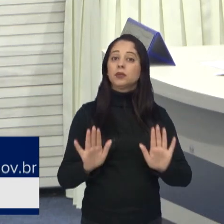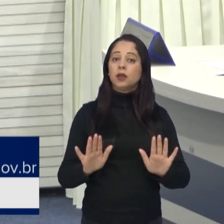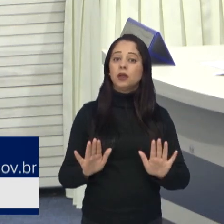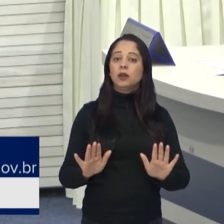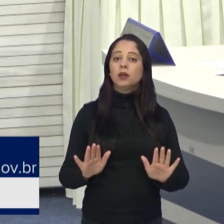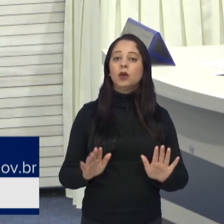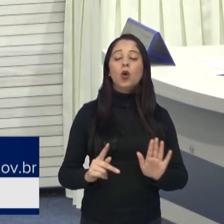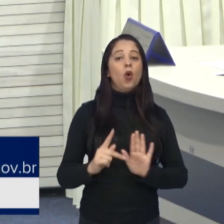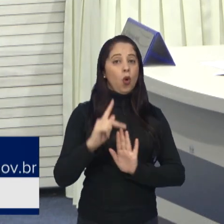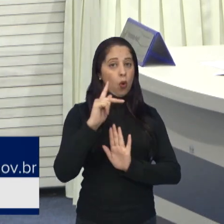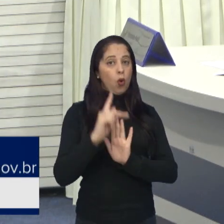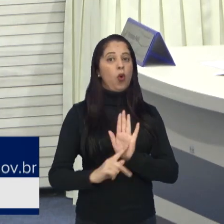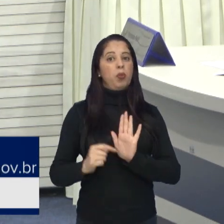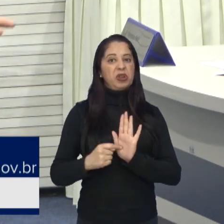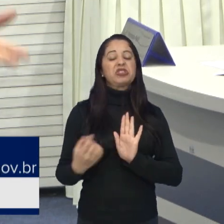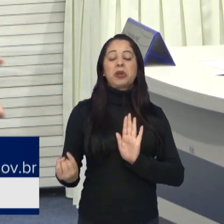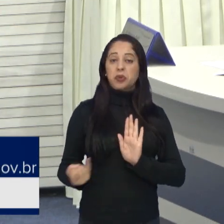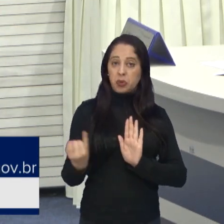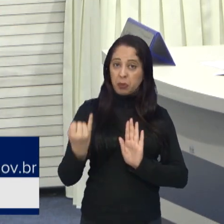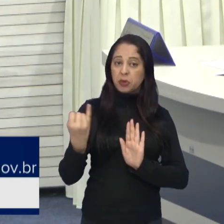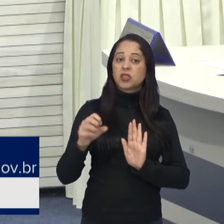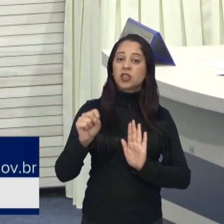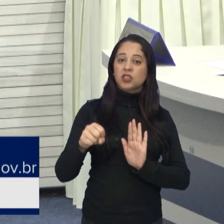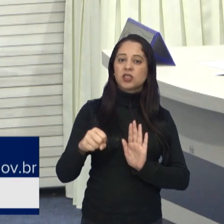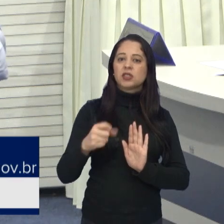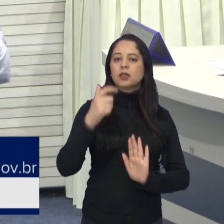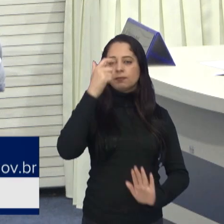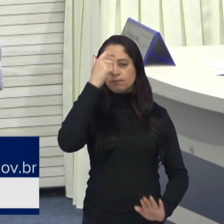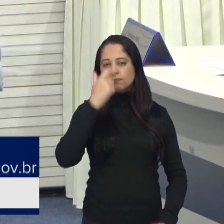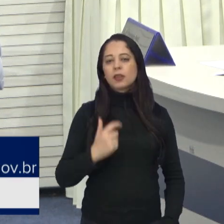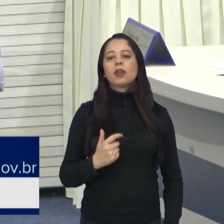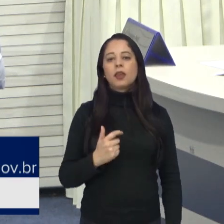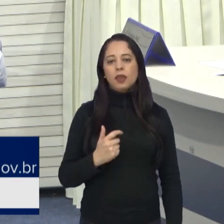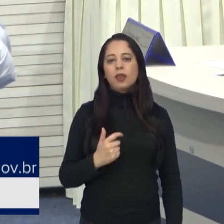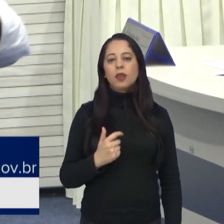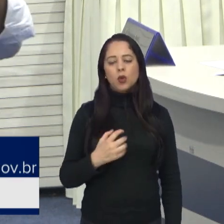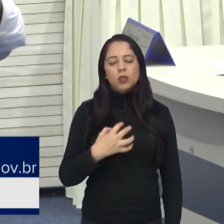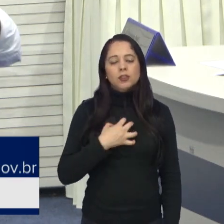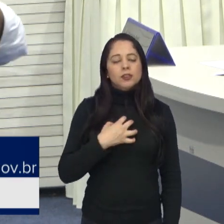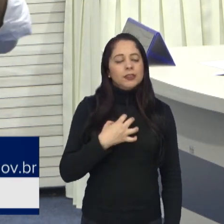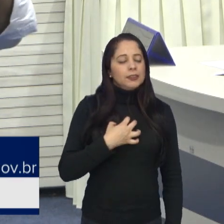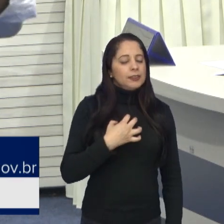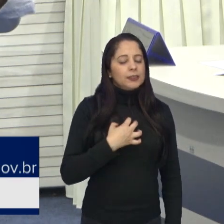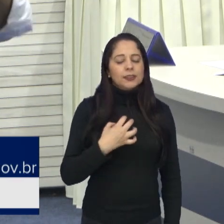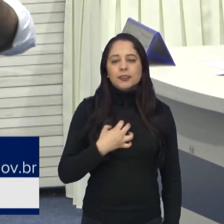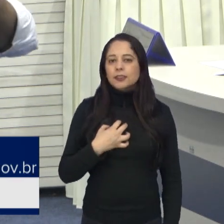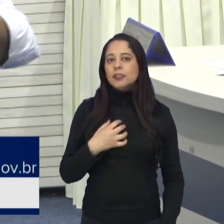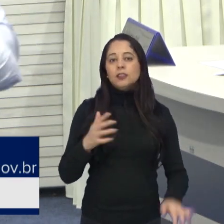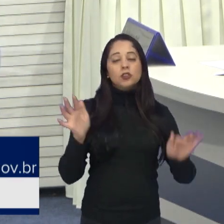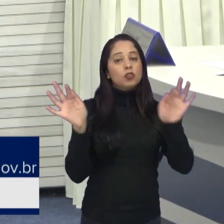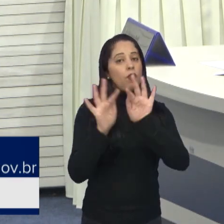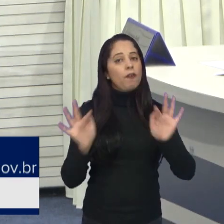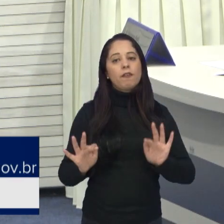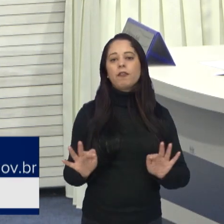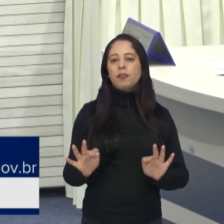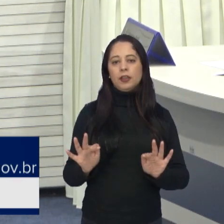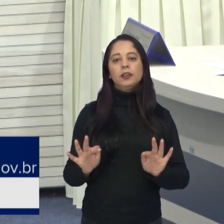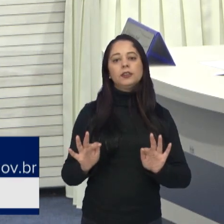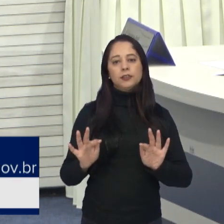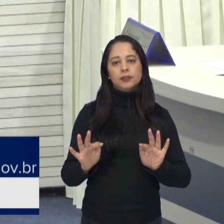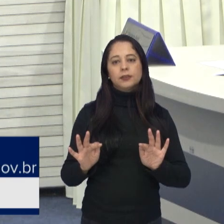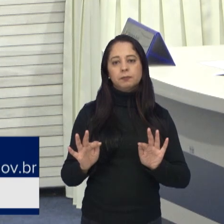é um projeto importante e que este vereador, me sinto assim, participante dessa ação do